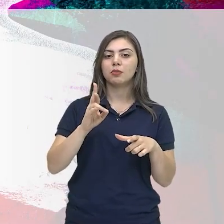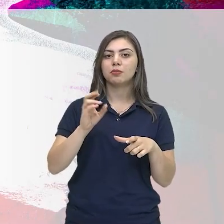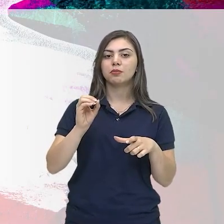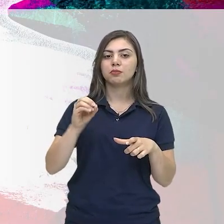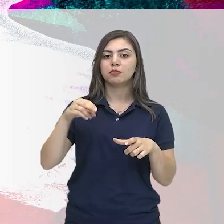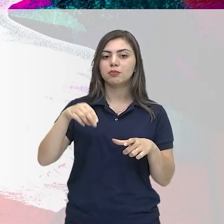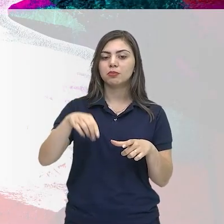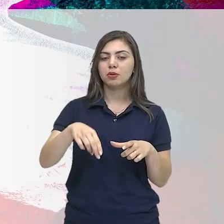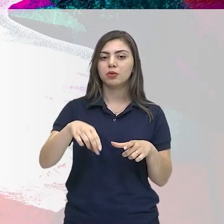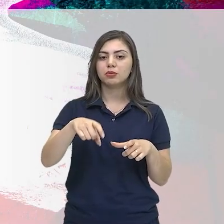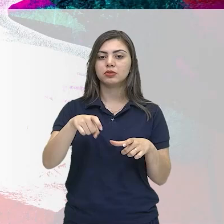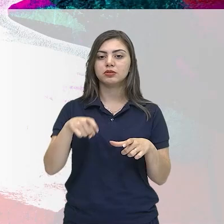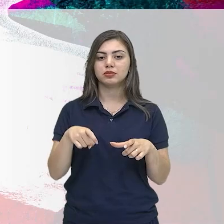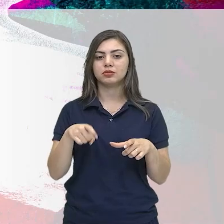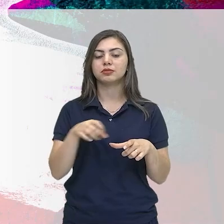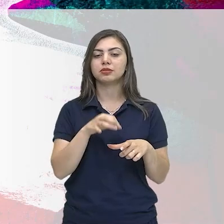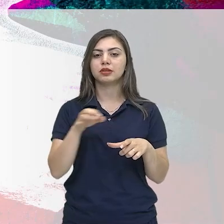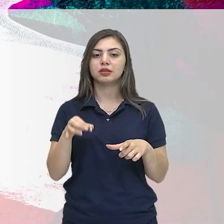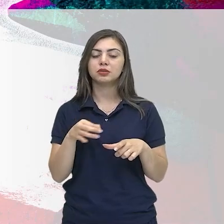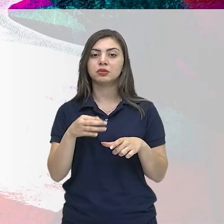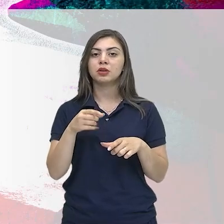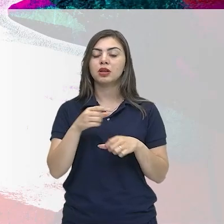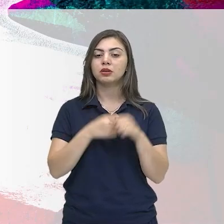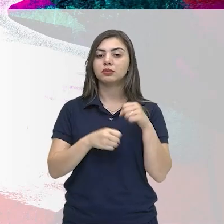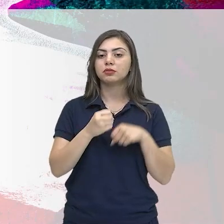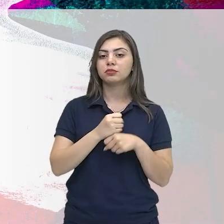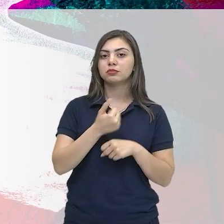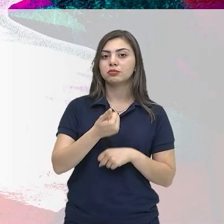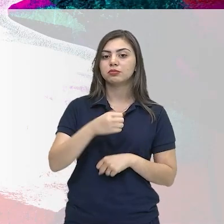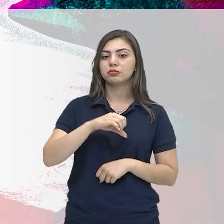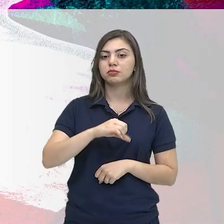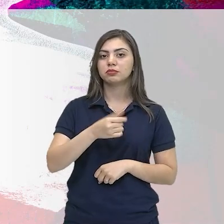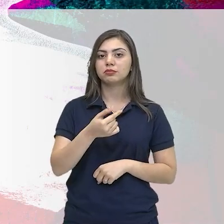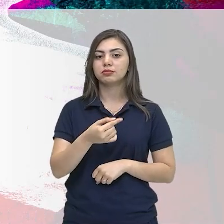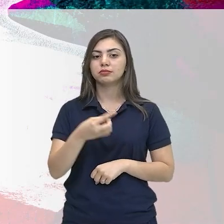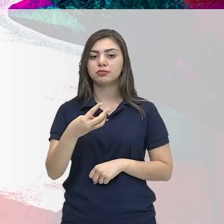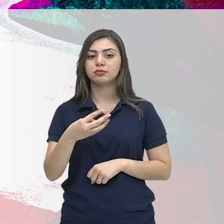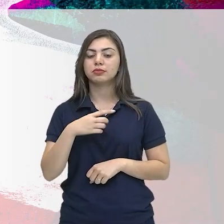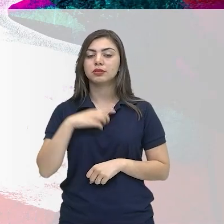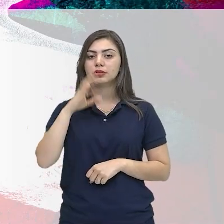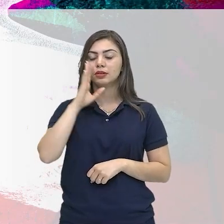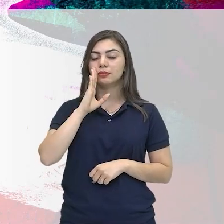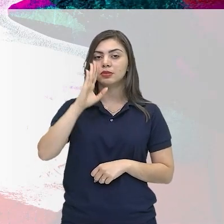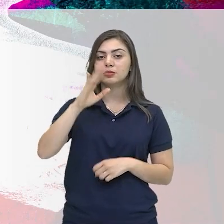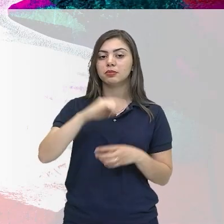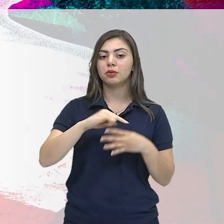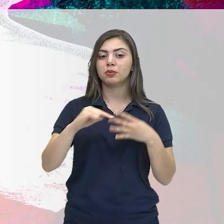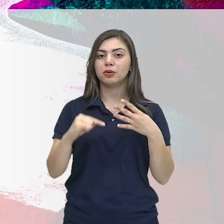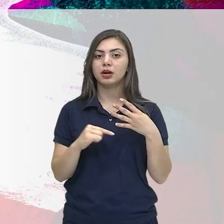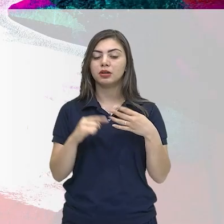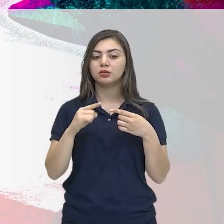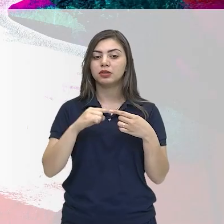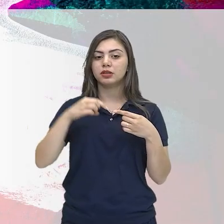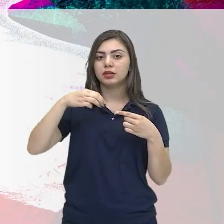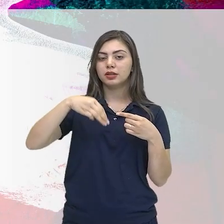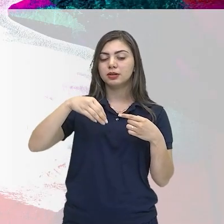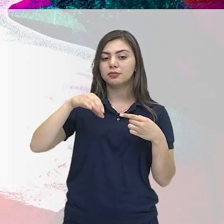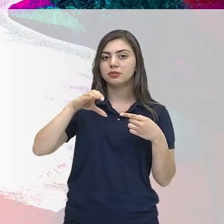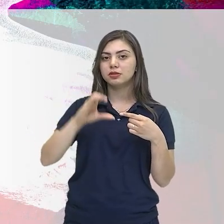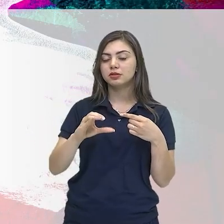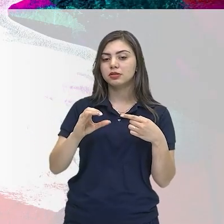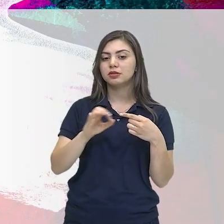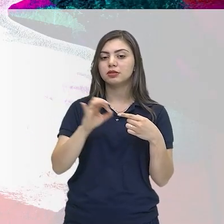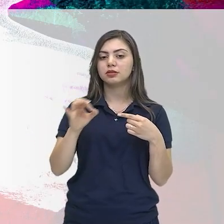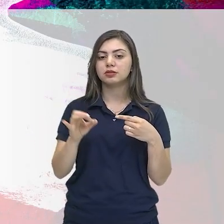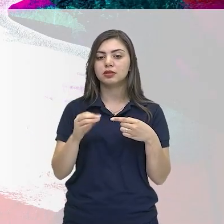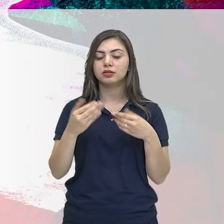essa cultura hip hop tem 4 elementos principais. Começando então pelo MC, que é o rap, é um canto